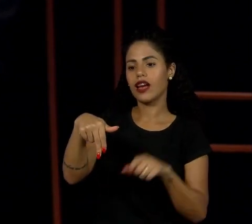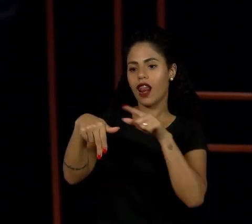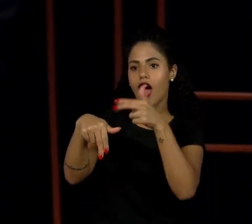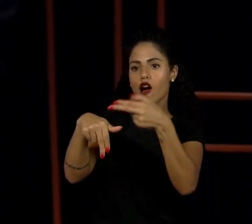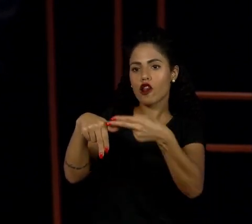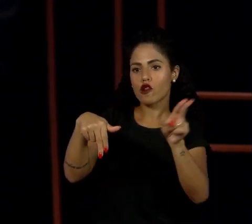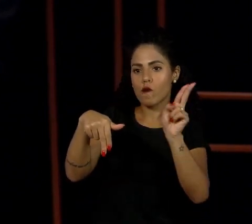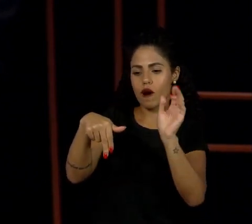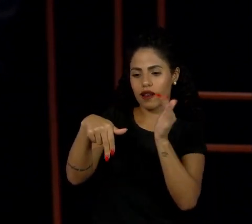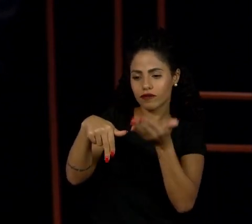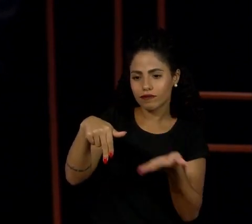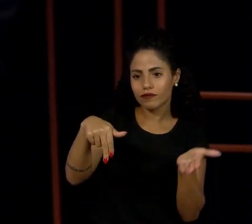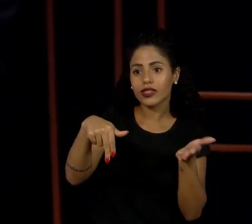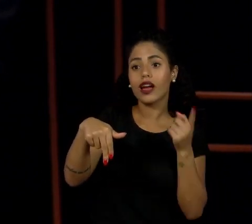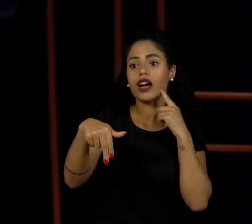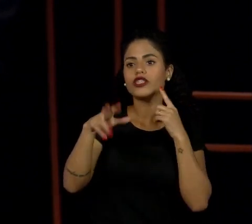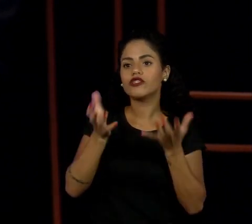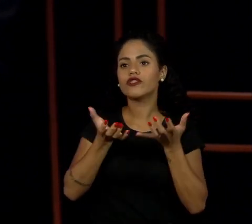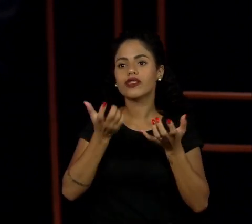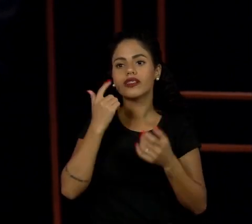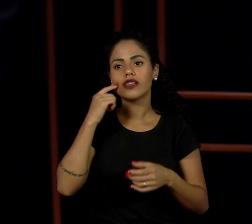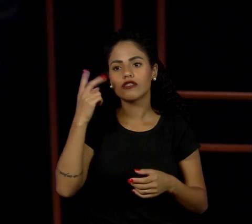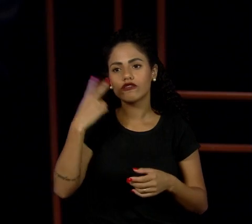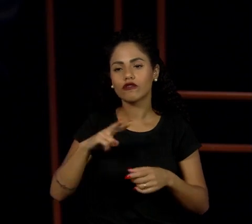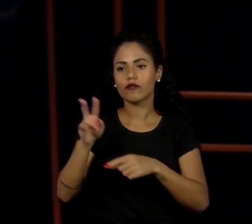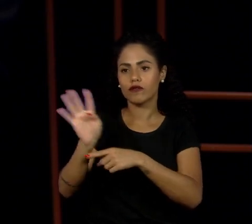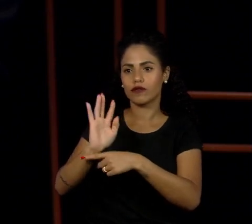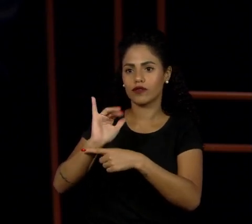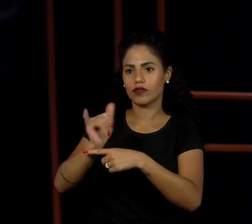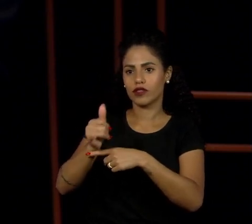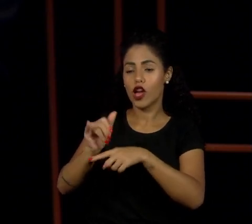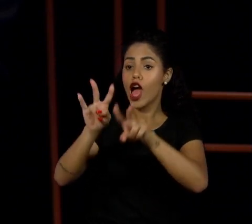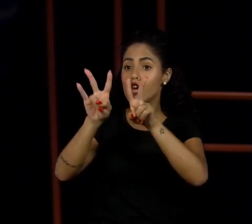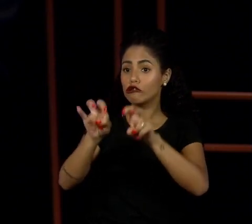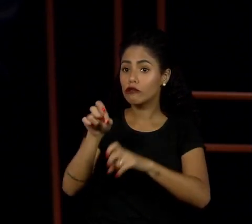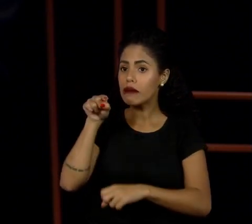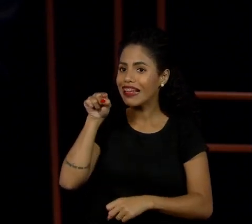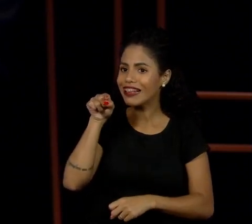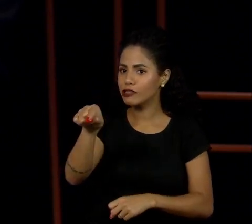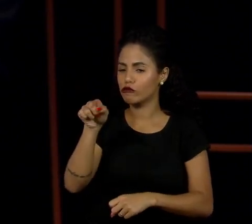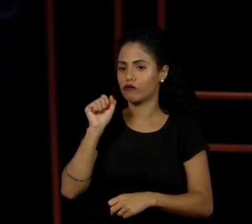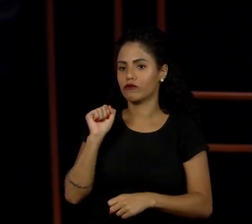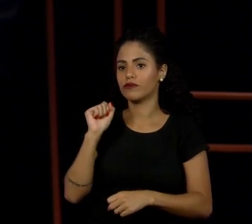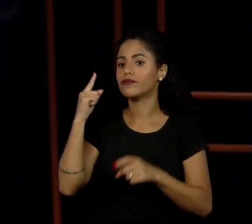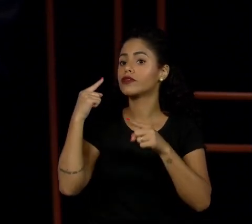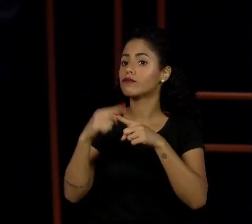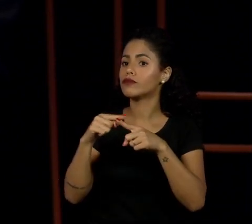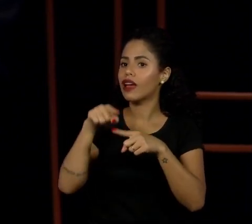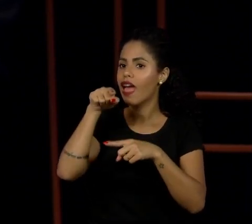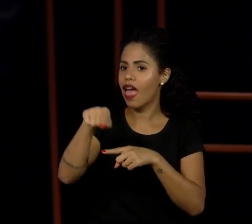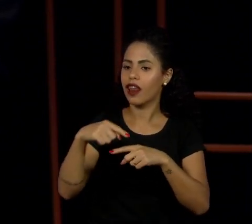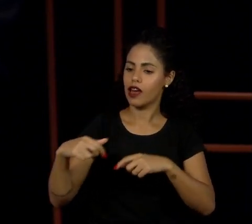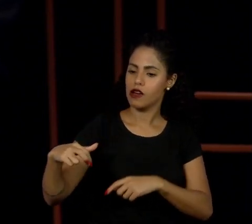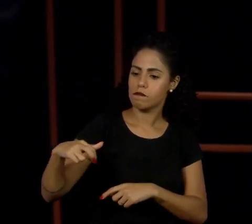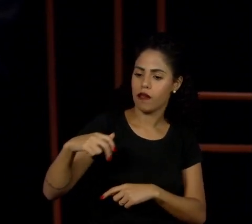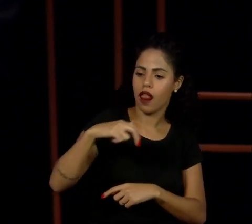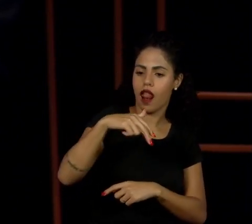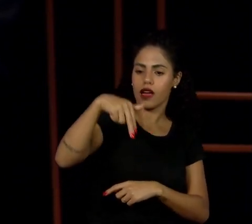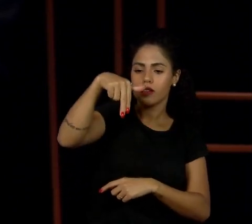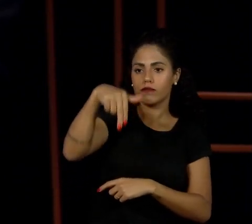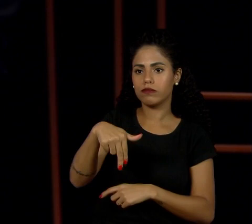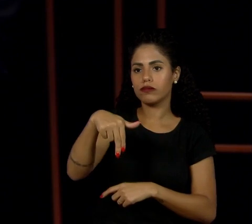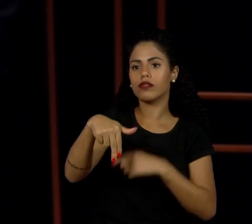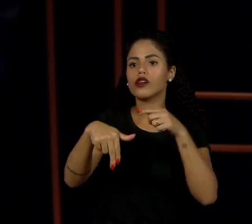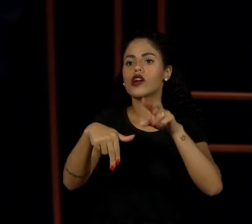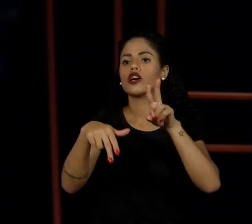recuperar essa história fazendo um documentário dessa passagem. Porque essa passagem dela nesse lugar, com esses